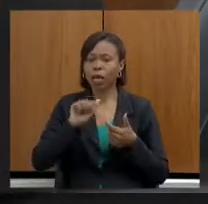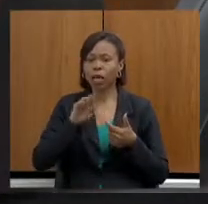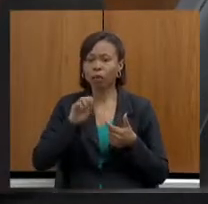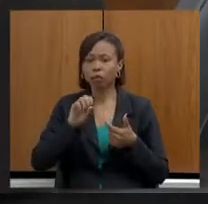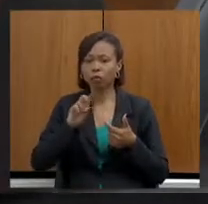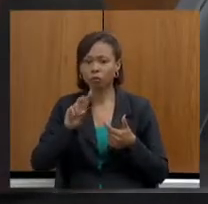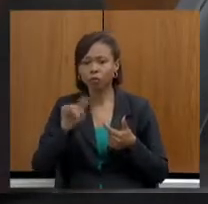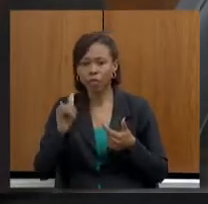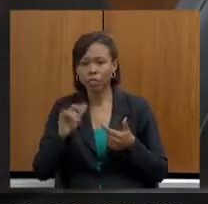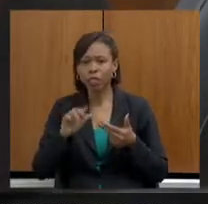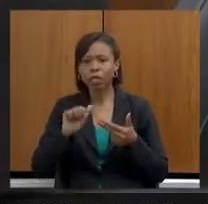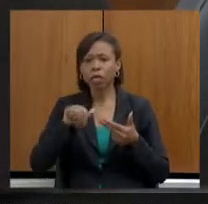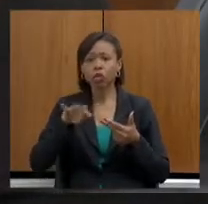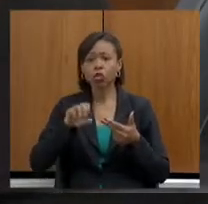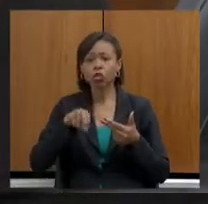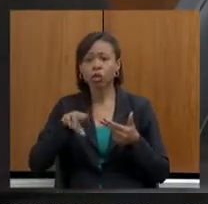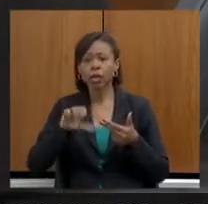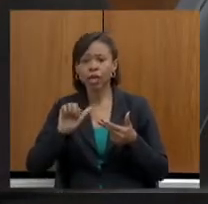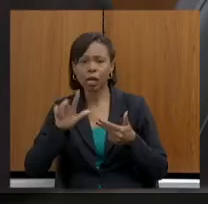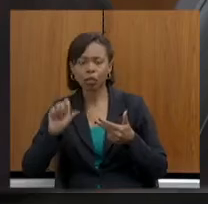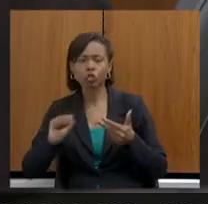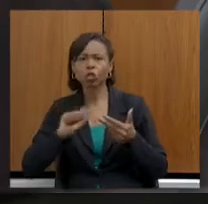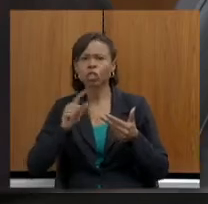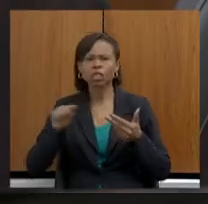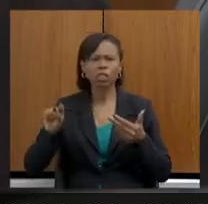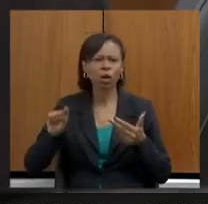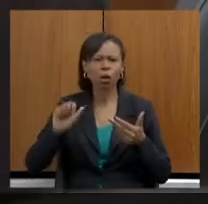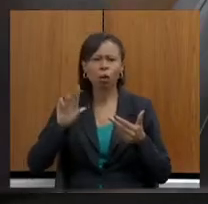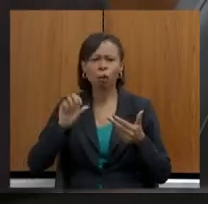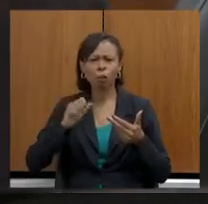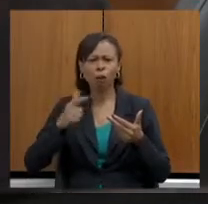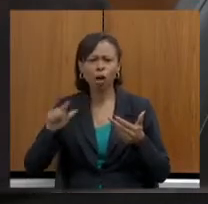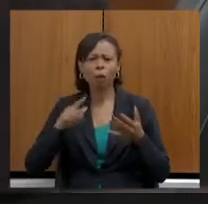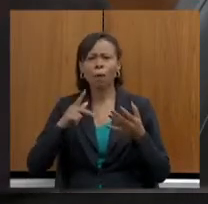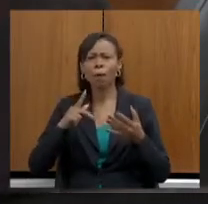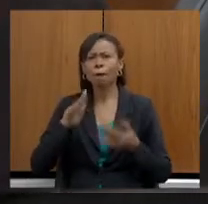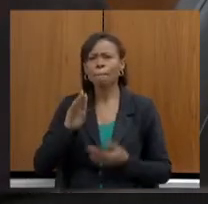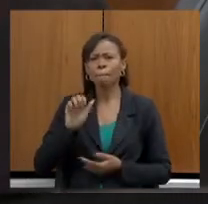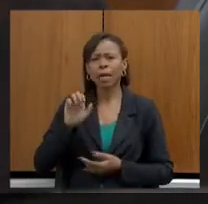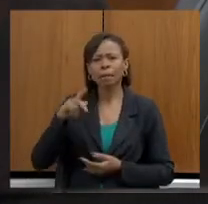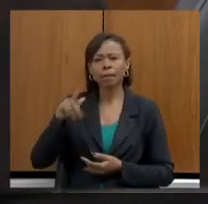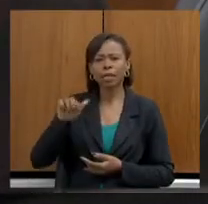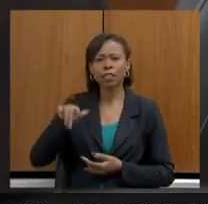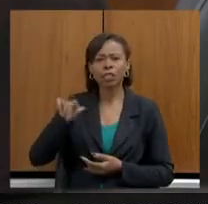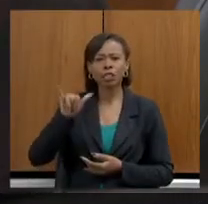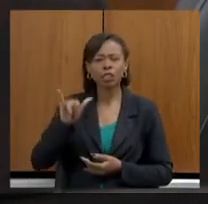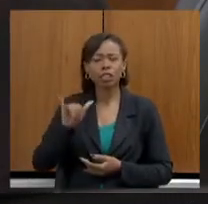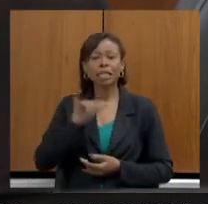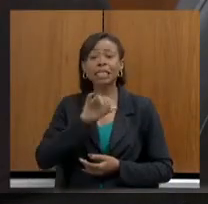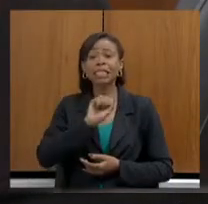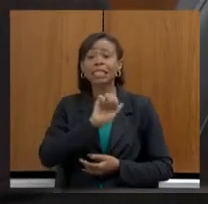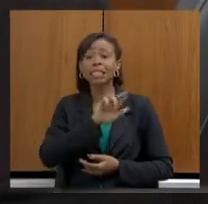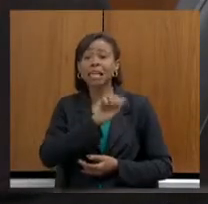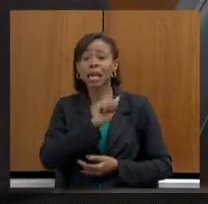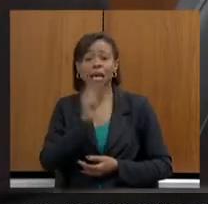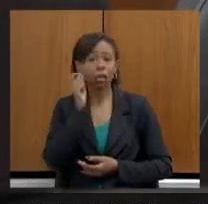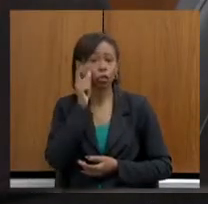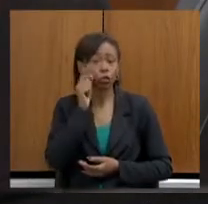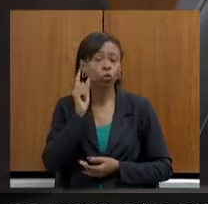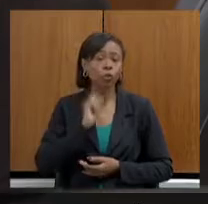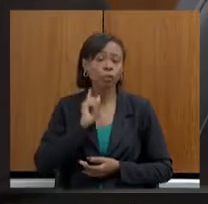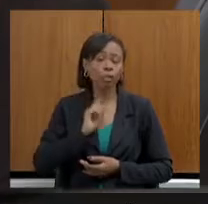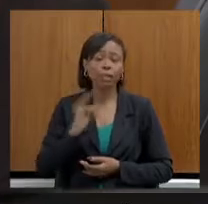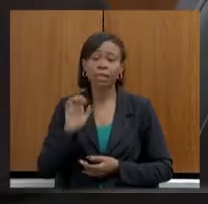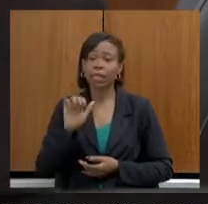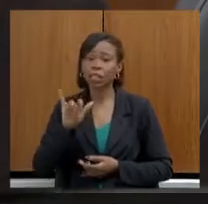Verde Antônio Carlos São Romão Baependi João pousar Serra Azul de minas Teixeira